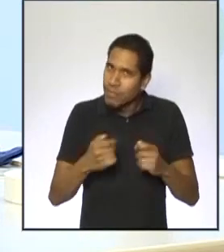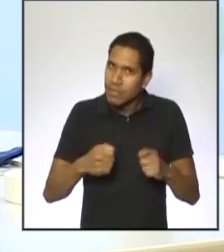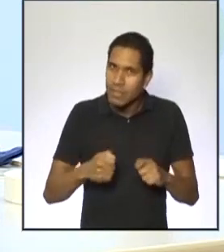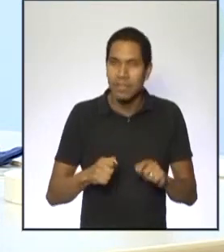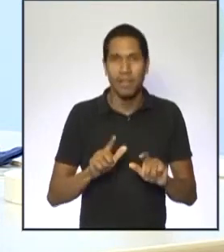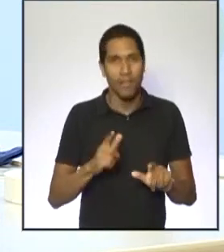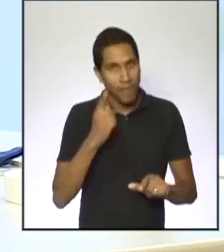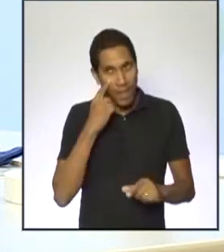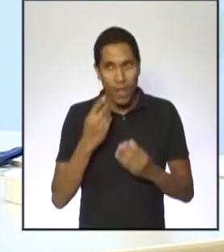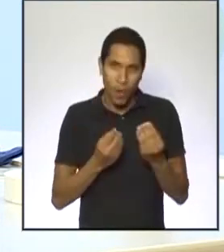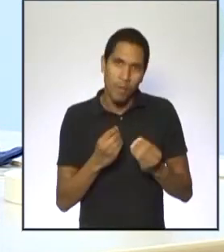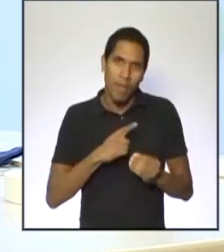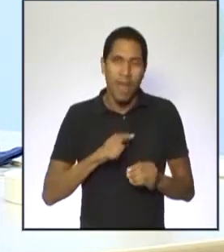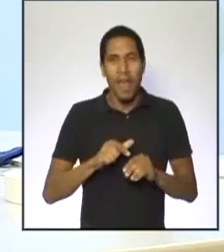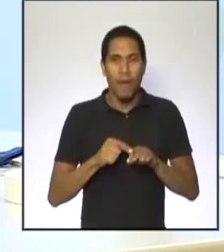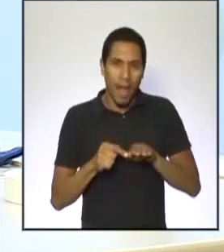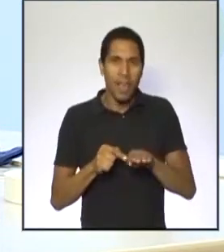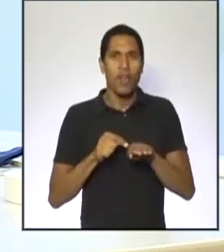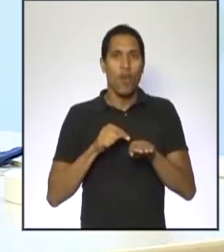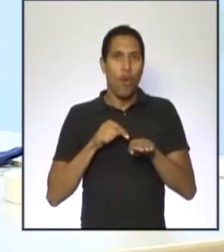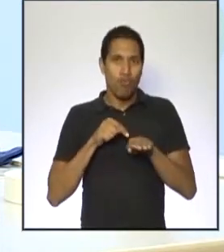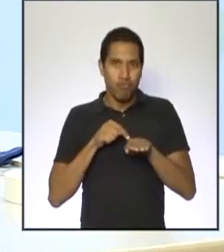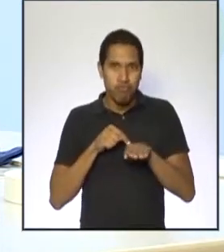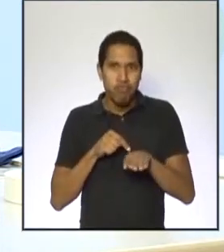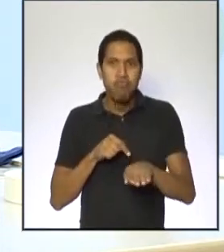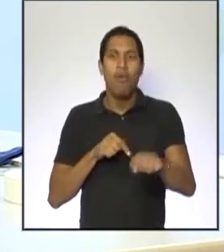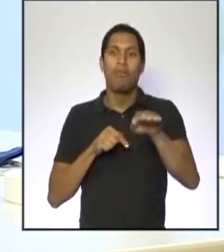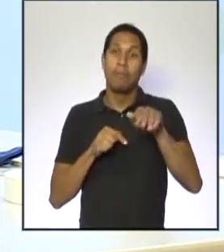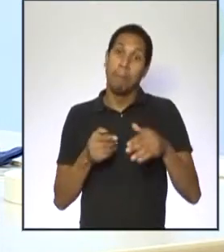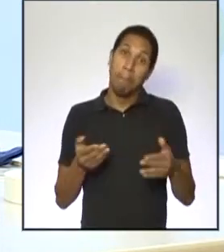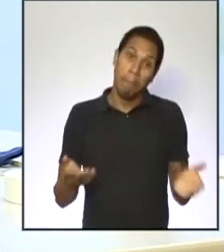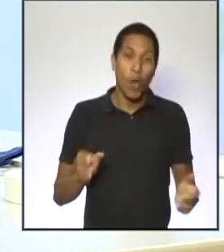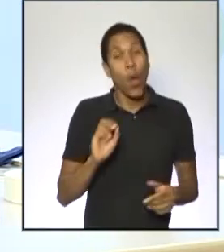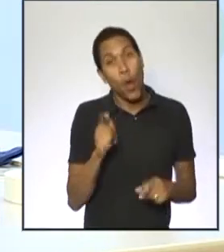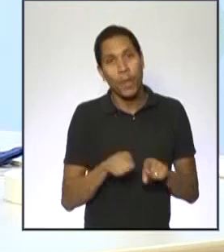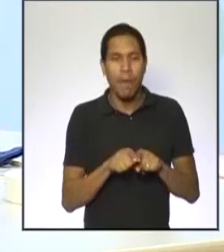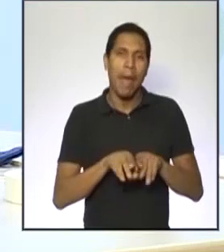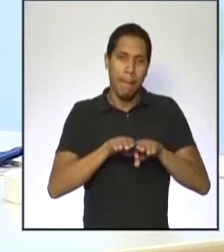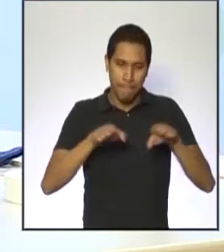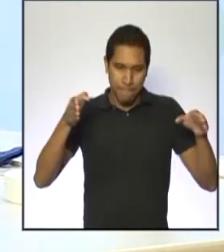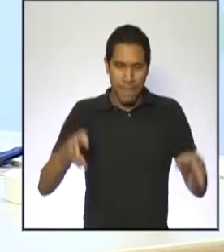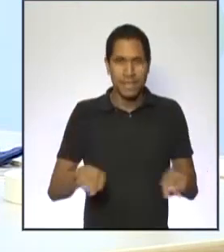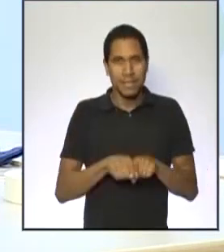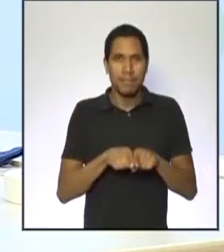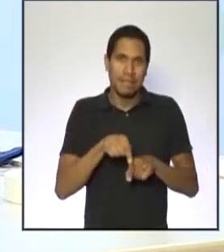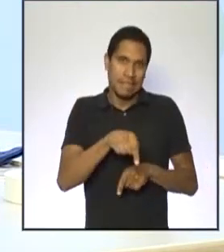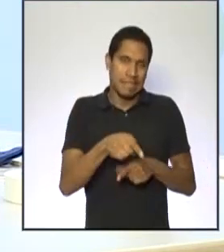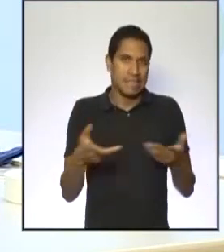Que é isso que dá a graça do nosso carrinho. E pode ser também a minha superfície aqui, tá?